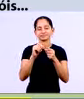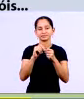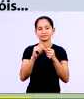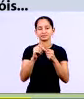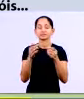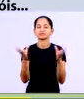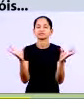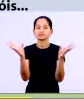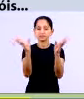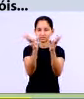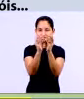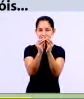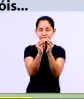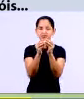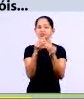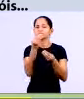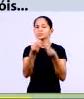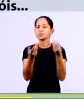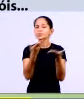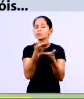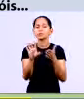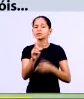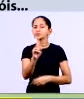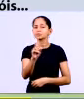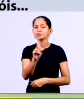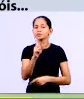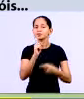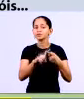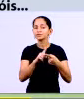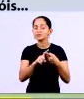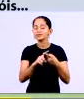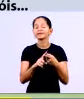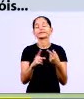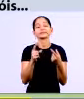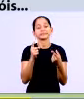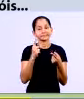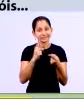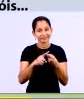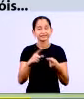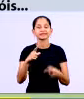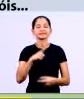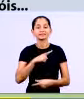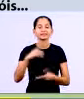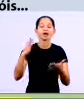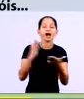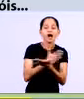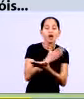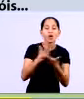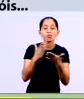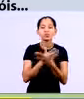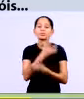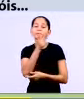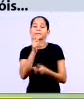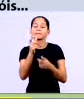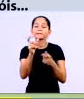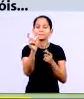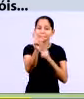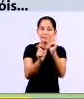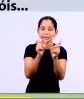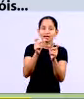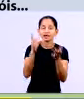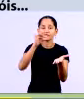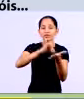container, destroyer e Meyer? Por que não perdeu? Porque aí tem as exceções dos estrangeirismos, professora